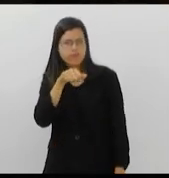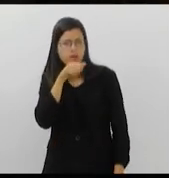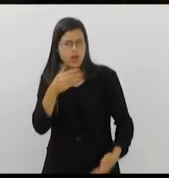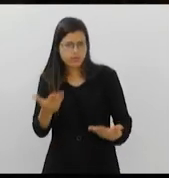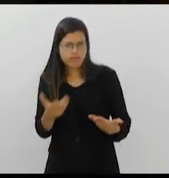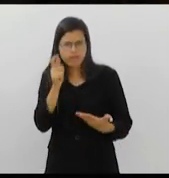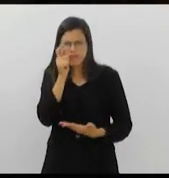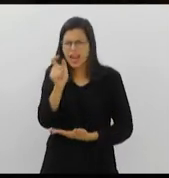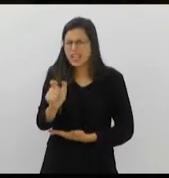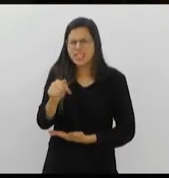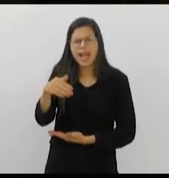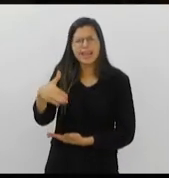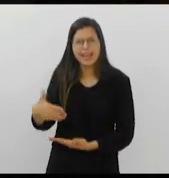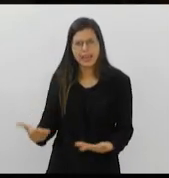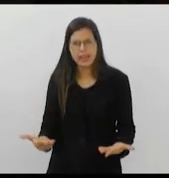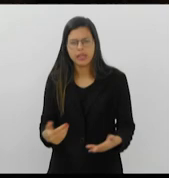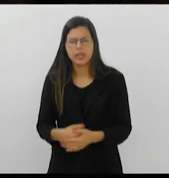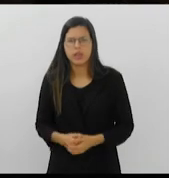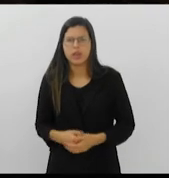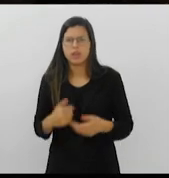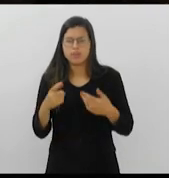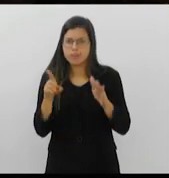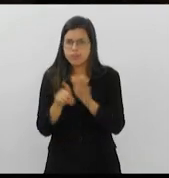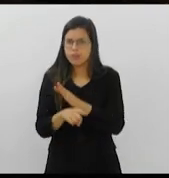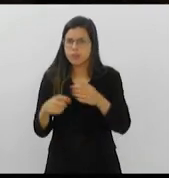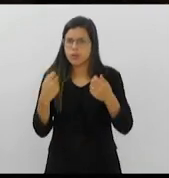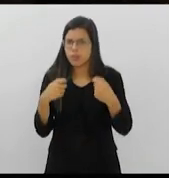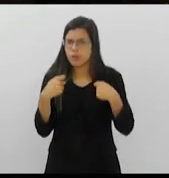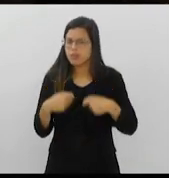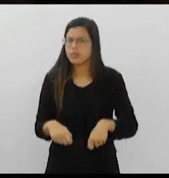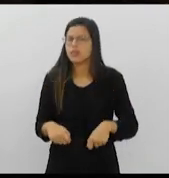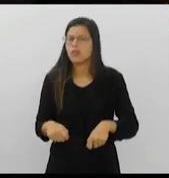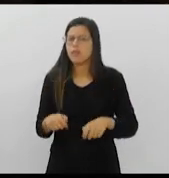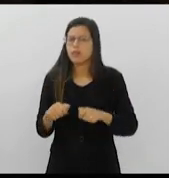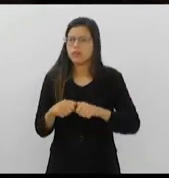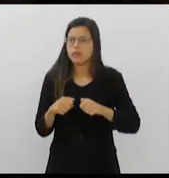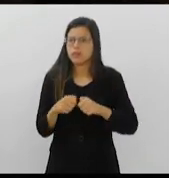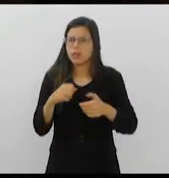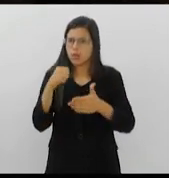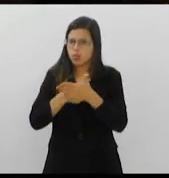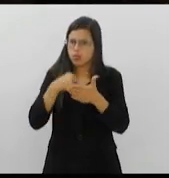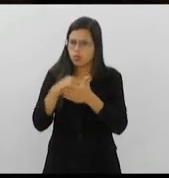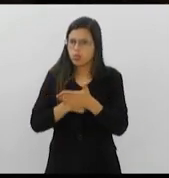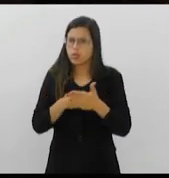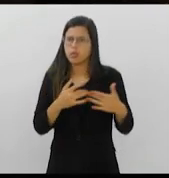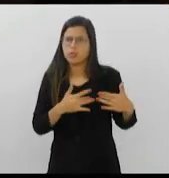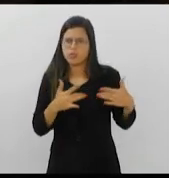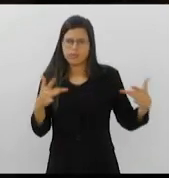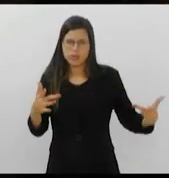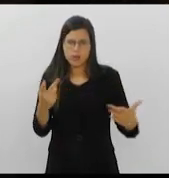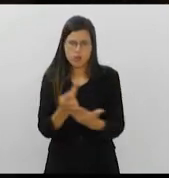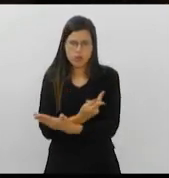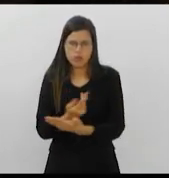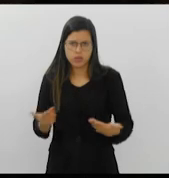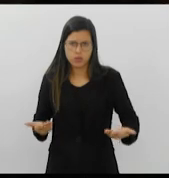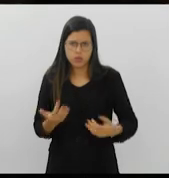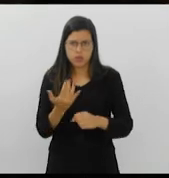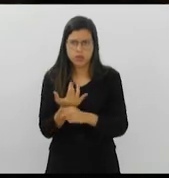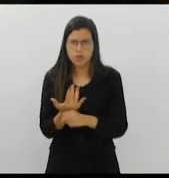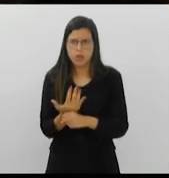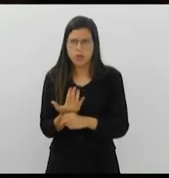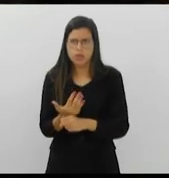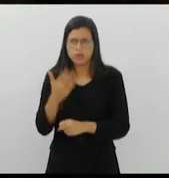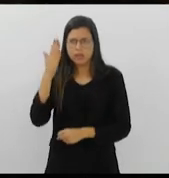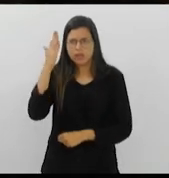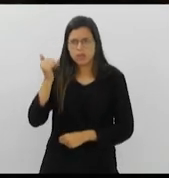essa pergunta que devemos nos fazer e colocar-se em luta e em solidariedade pelo que ocorre hoje na UERJ. Sabemos